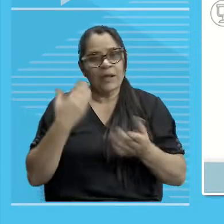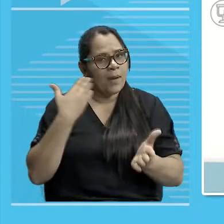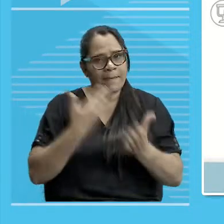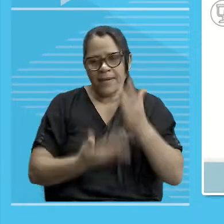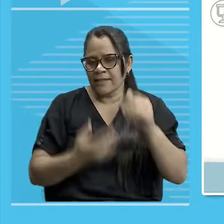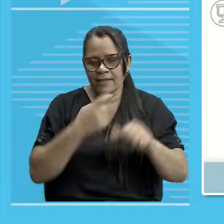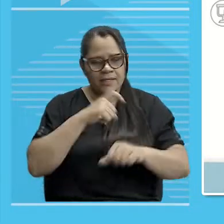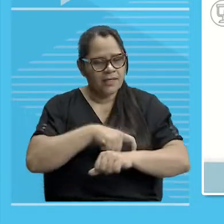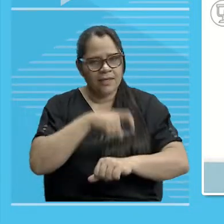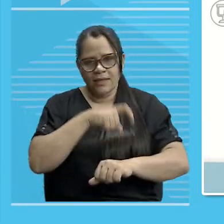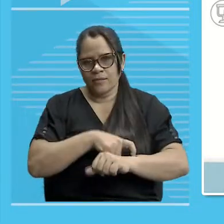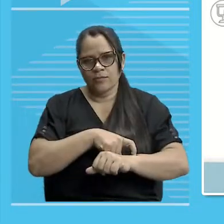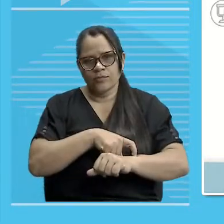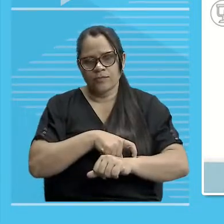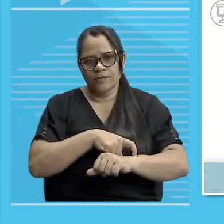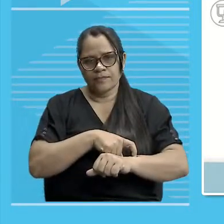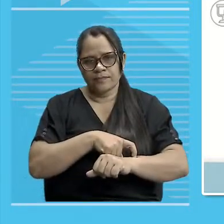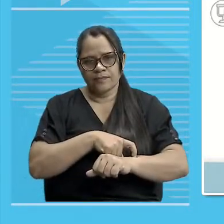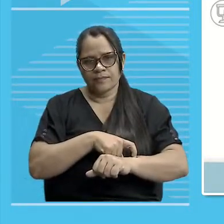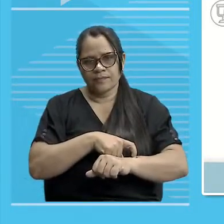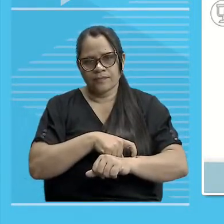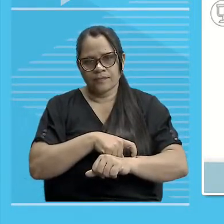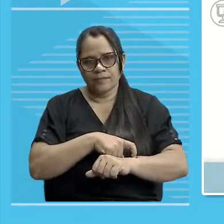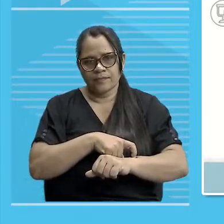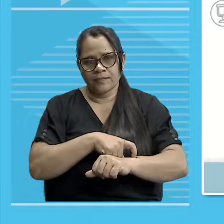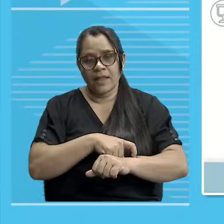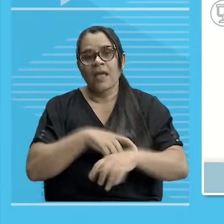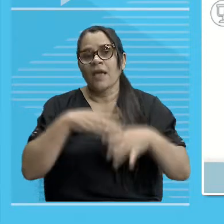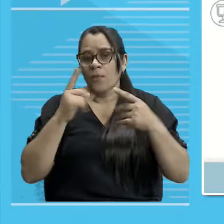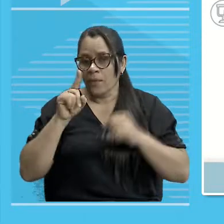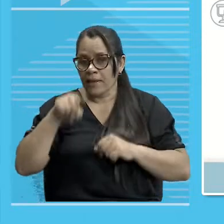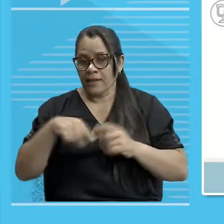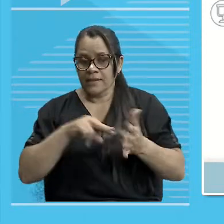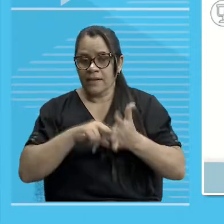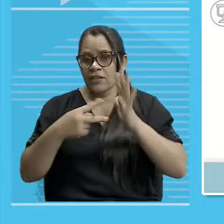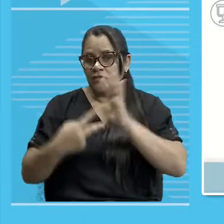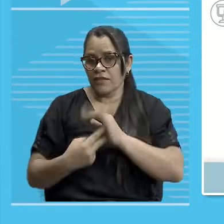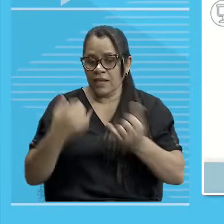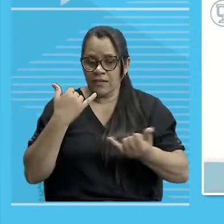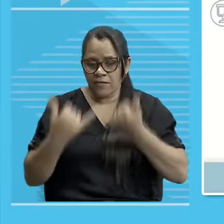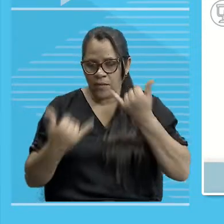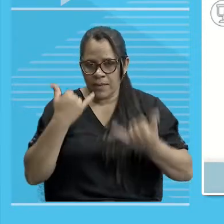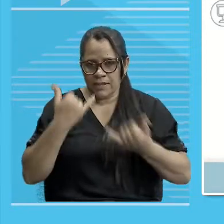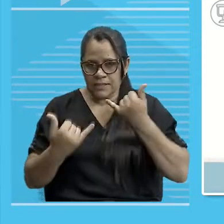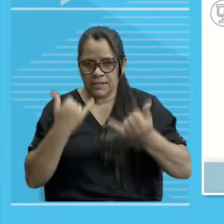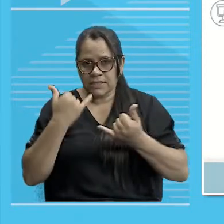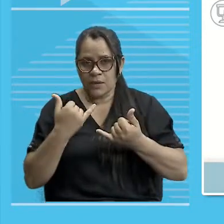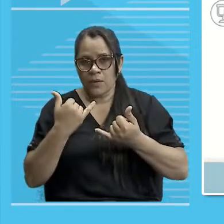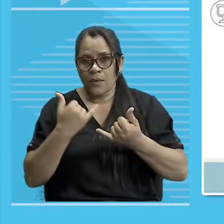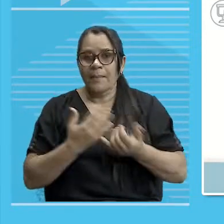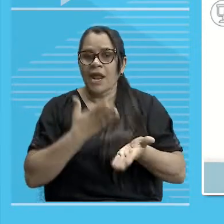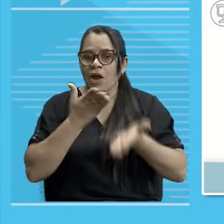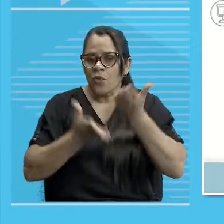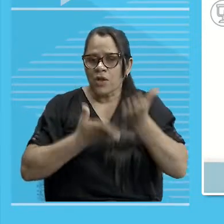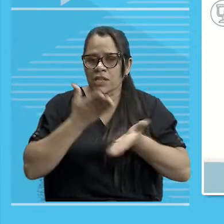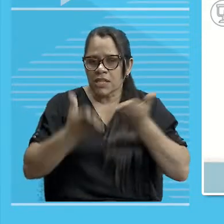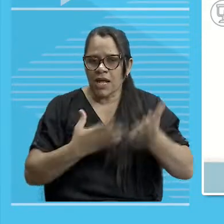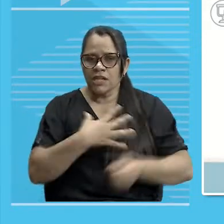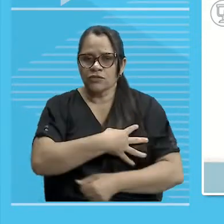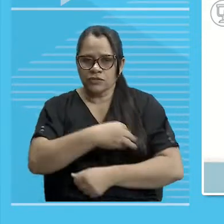pelo contrário. Se trata de informação, se trata de ganhar tempo, se trata de